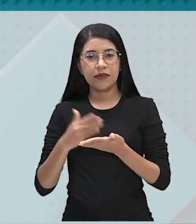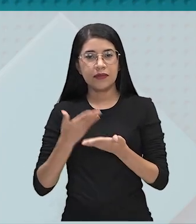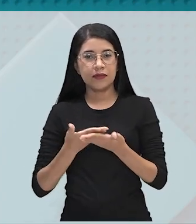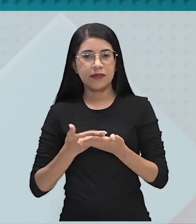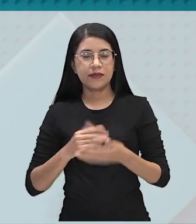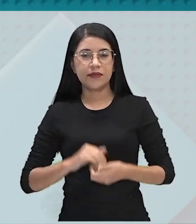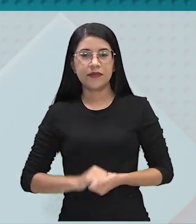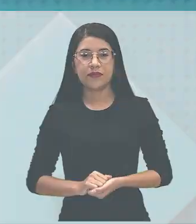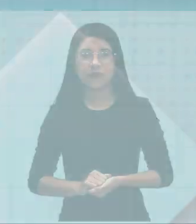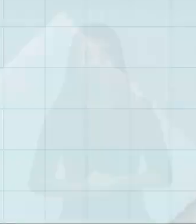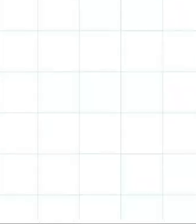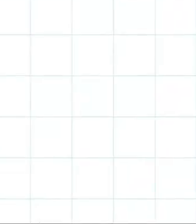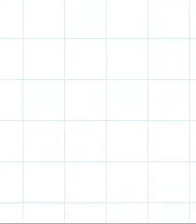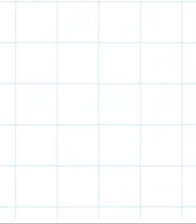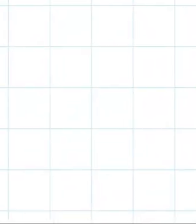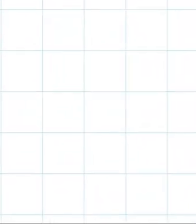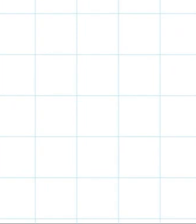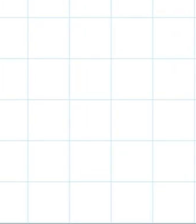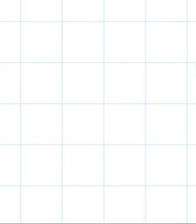started.